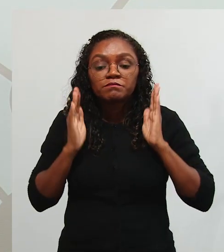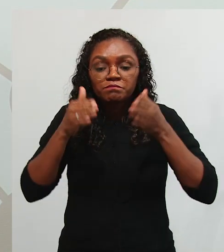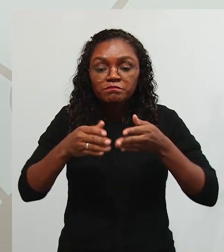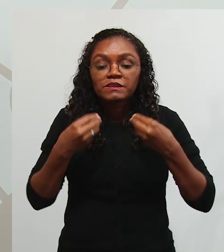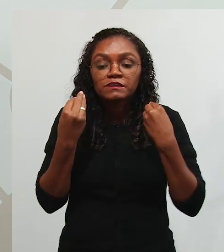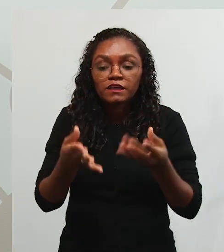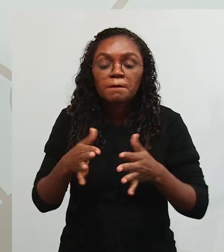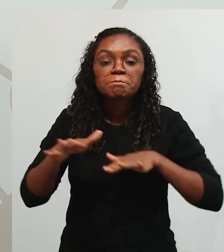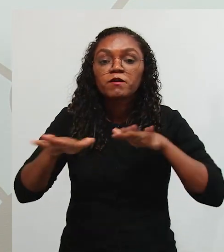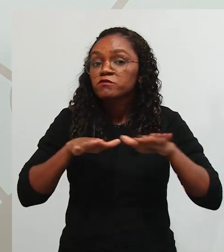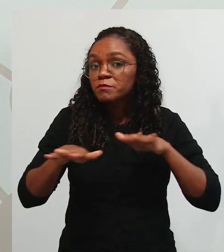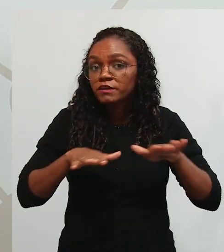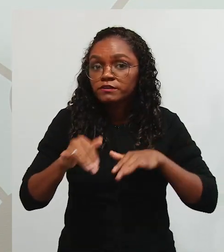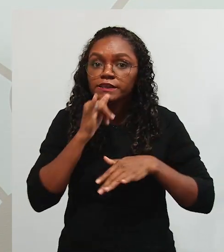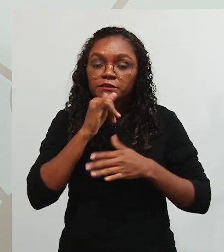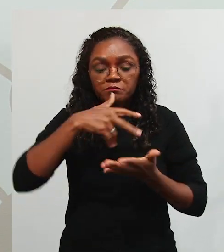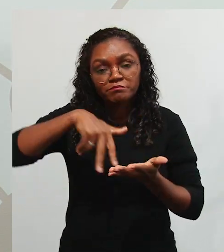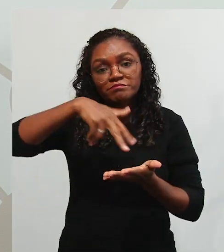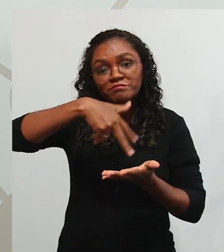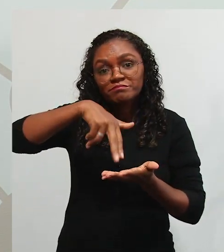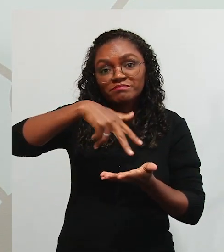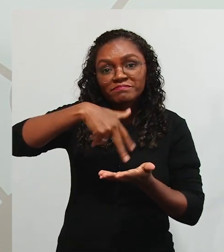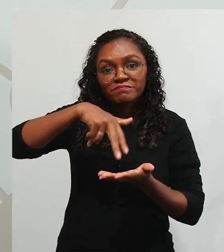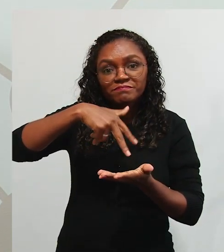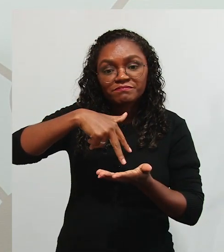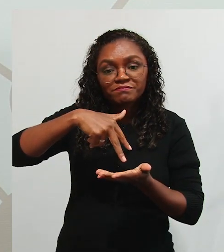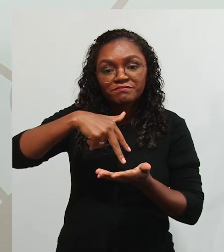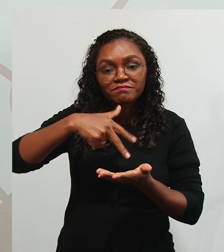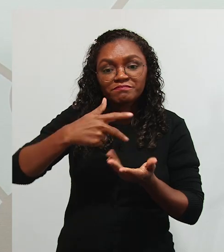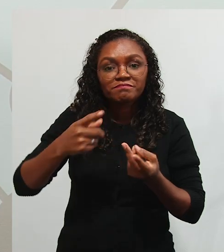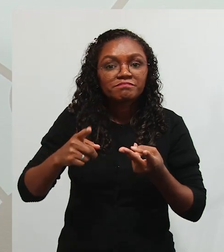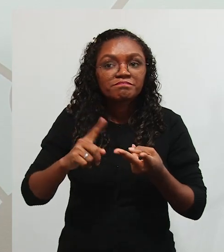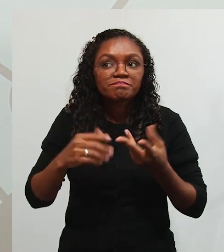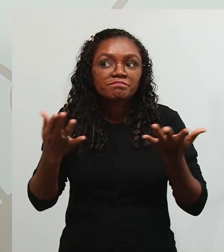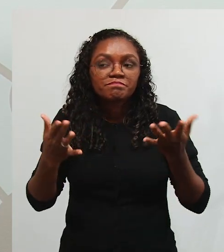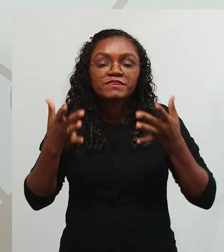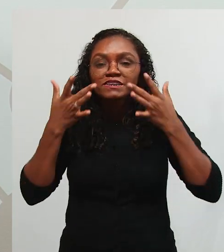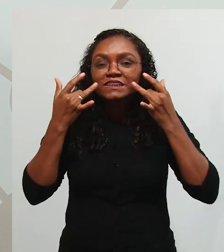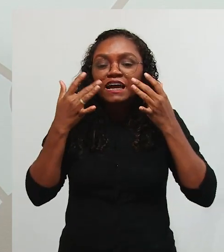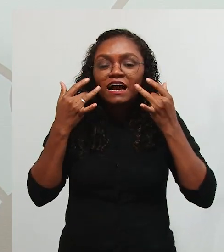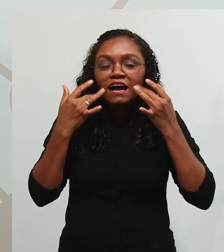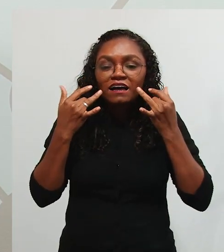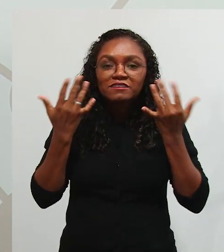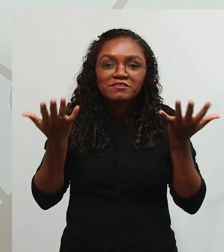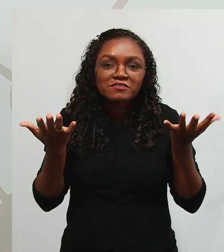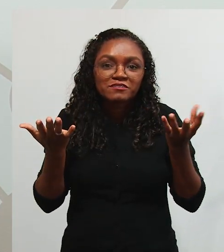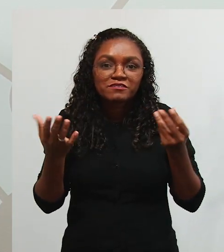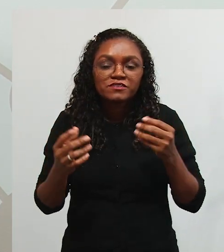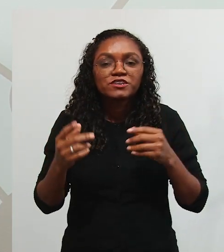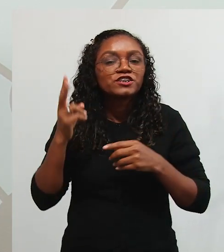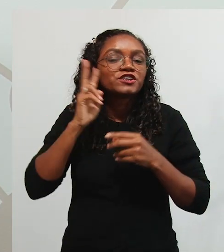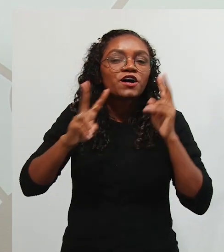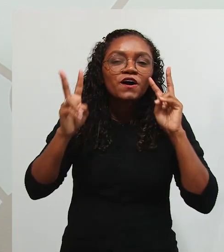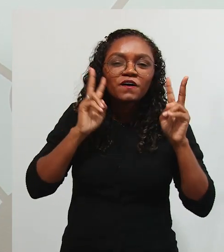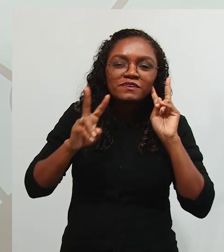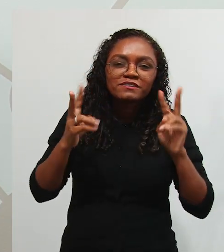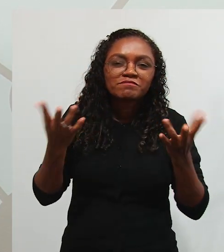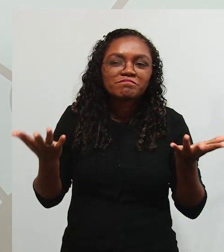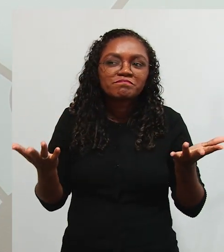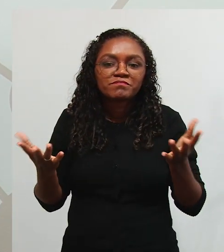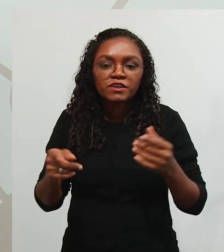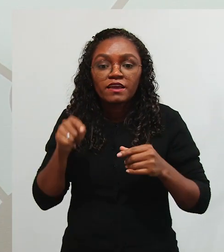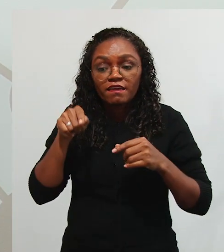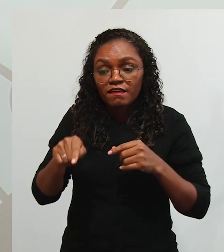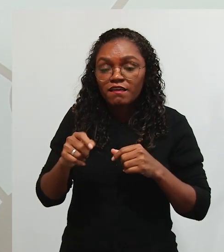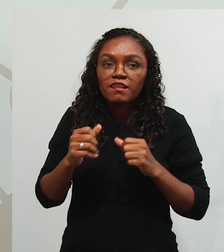proporcionar mais movimentos. Então, por exemplo, dança, tipo teatrinho, assim, onde faz uma historinha, assim, onde